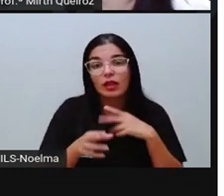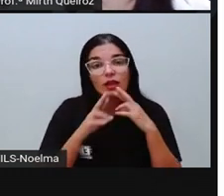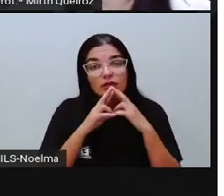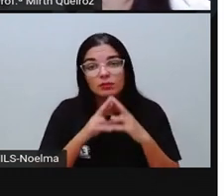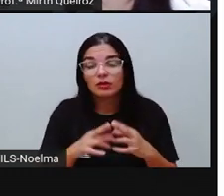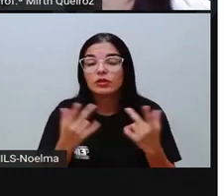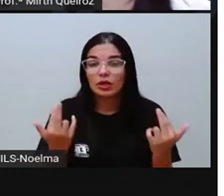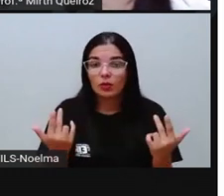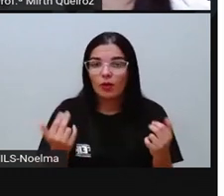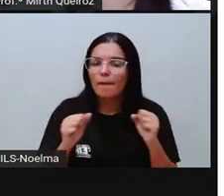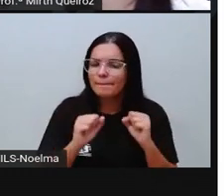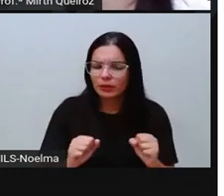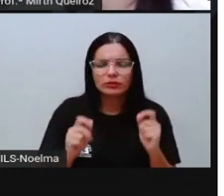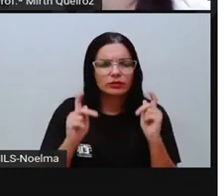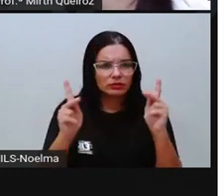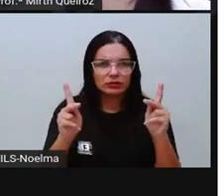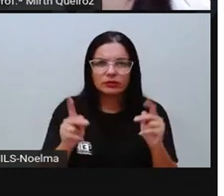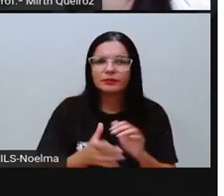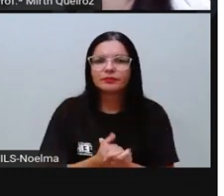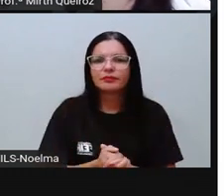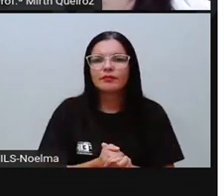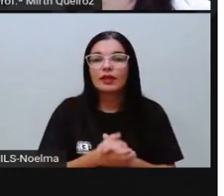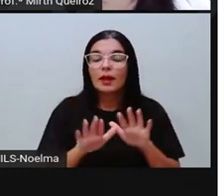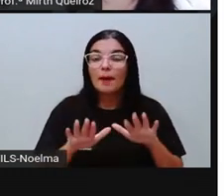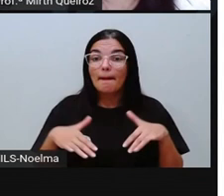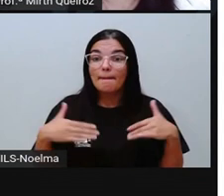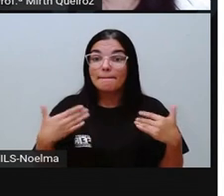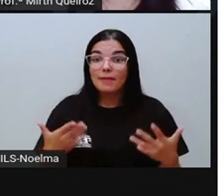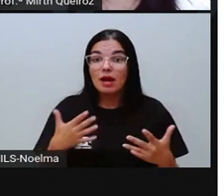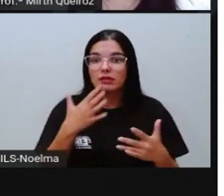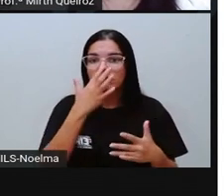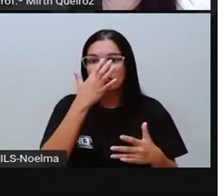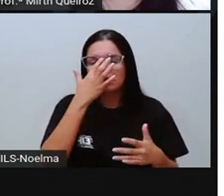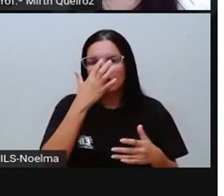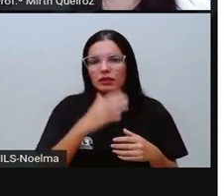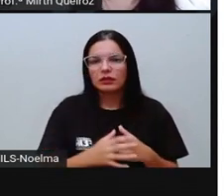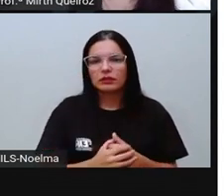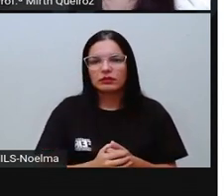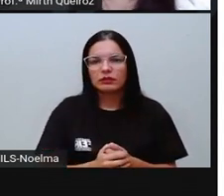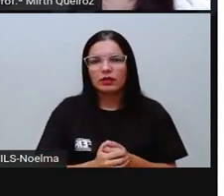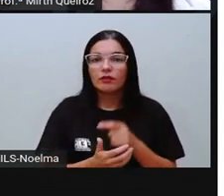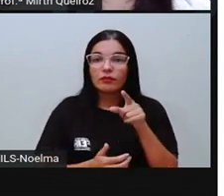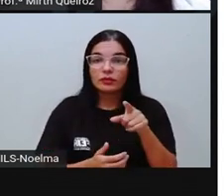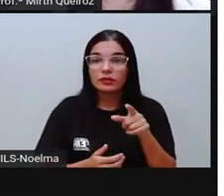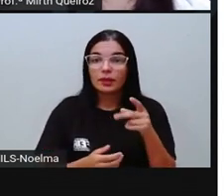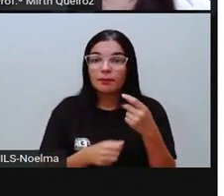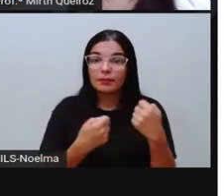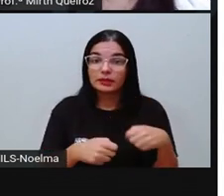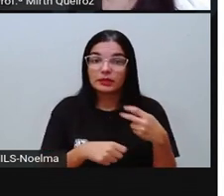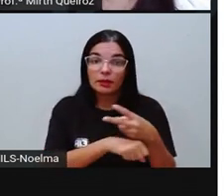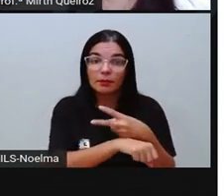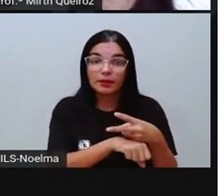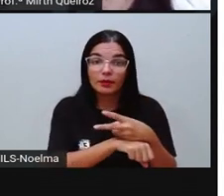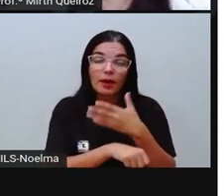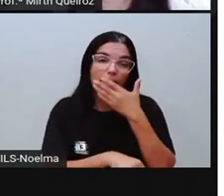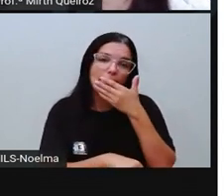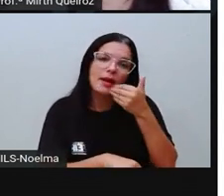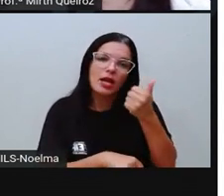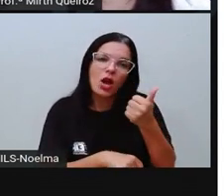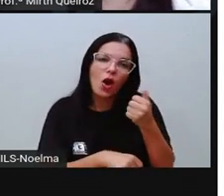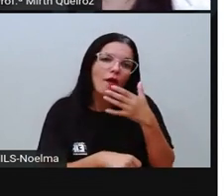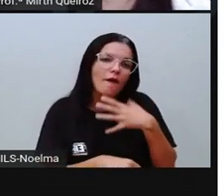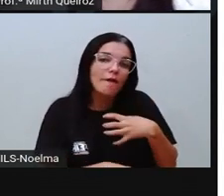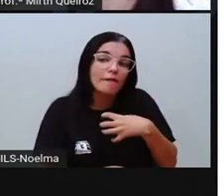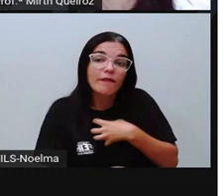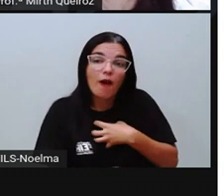resultado, né? Tá tudo certinho, tudo ok ali. Só que para isso, você vai procurar a melhor estratégia